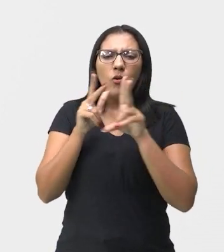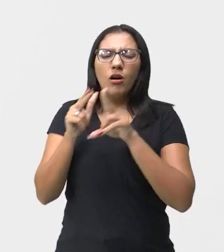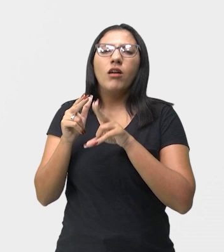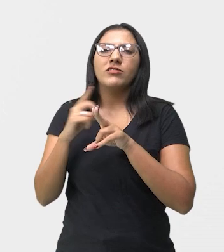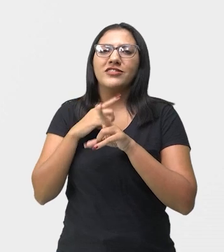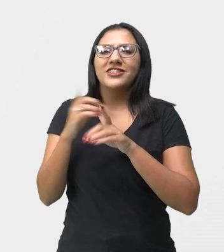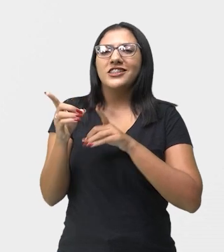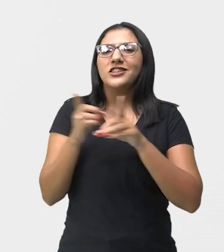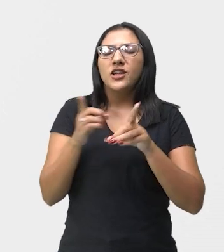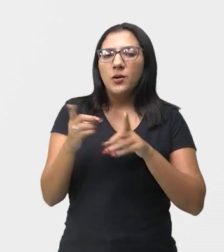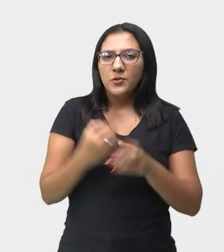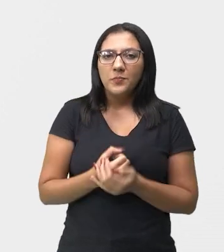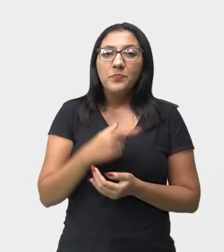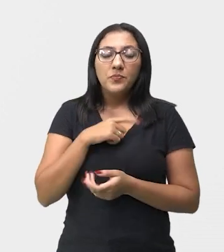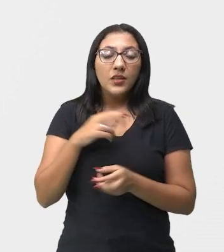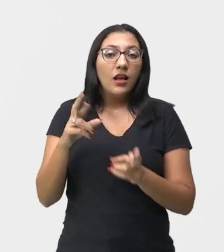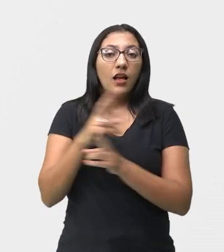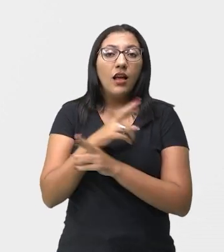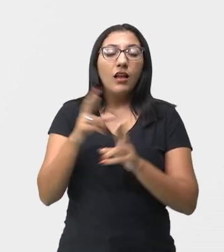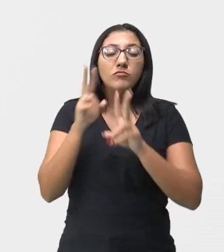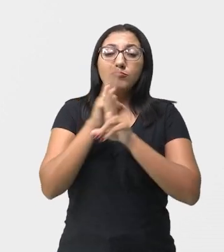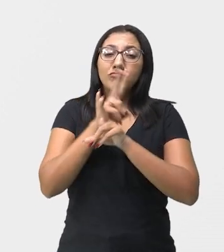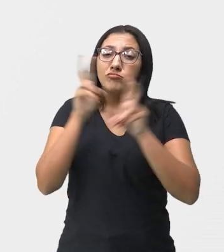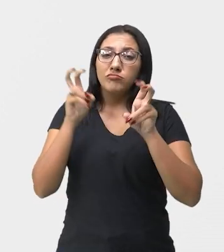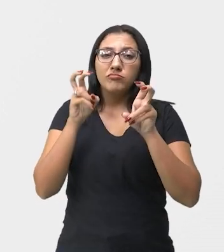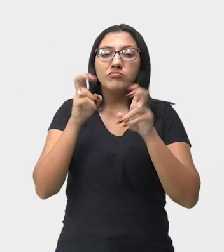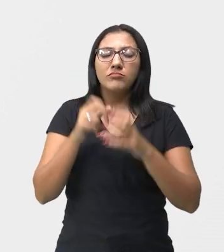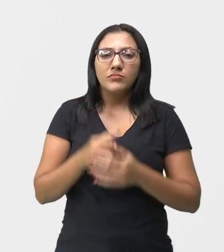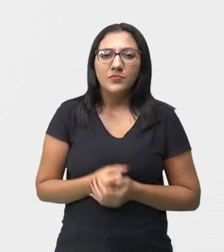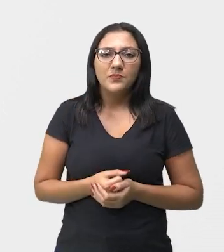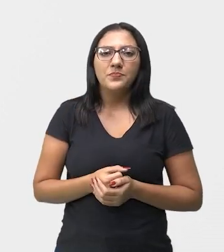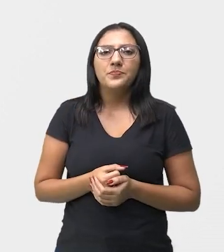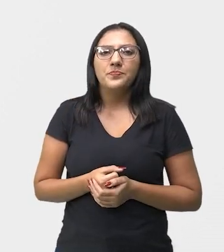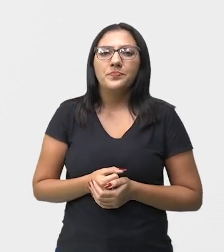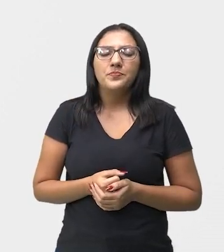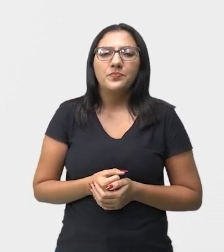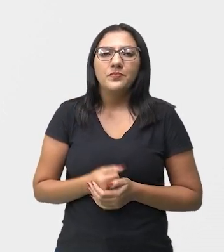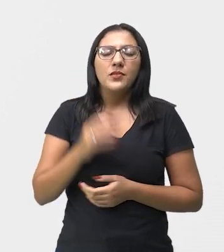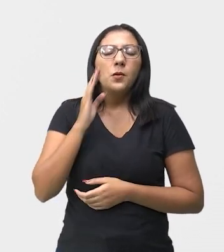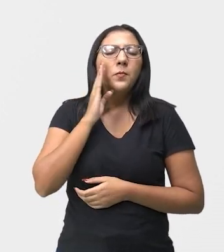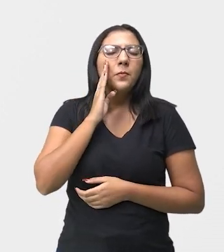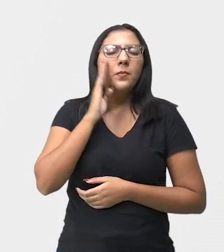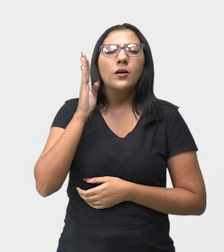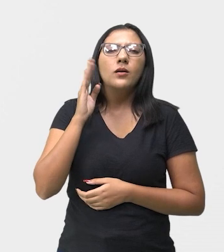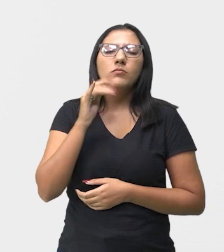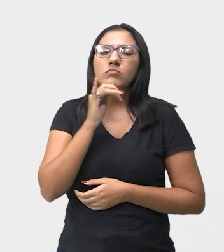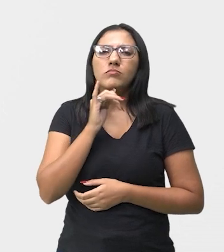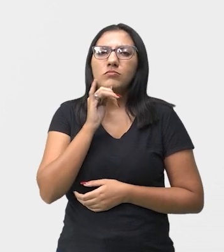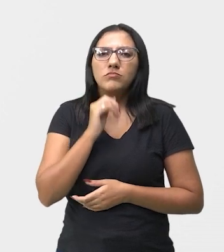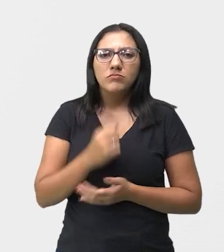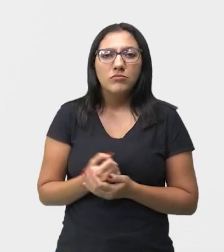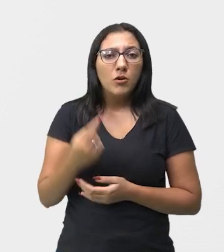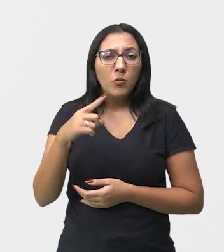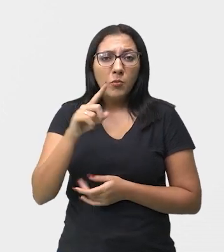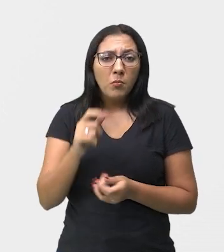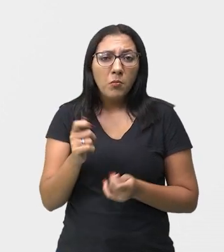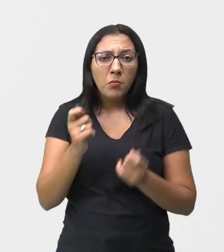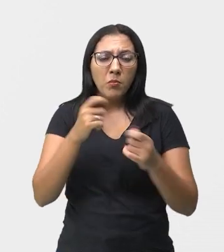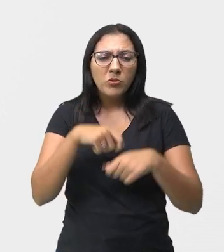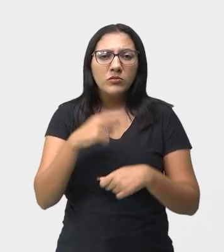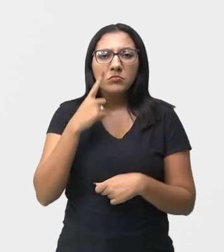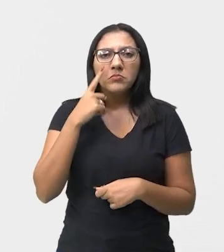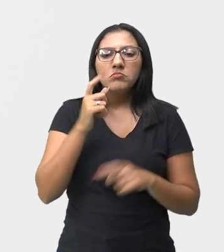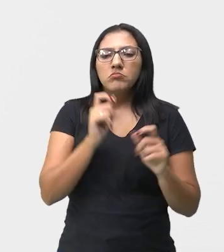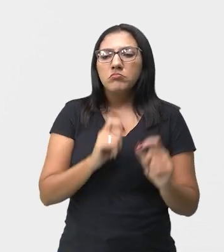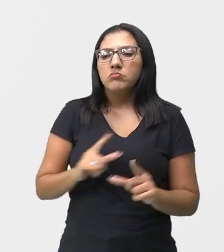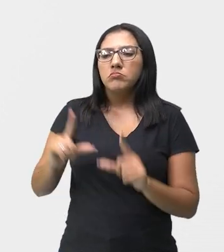acessar um outro texto a partir do infográfico ou de repente ouvir algum tipo de áudio a partir do infográfico, isso faz com que de